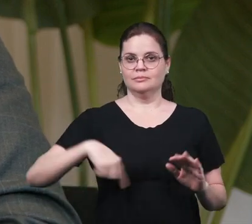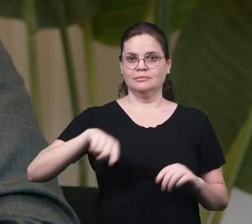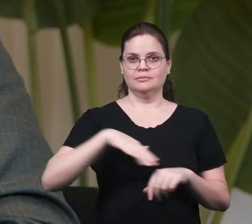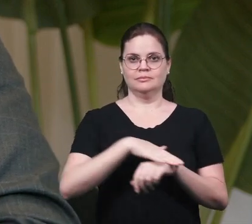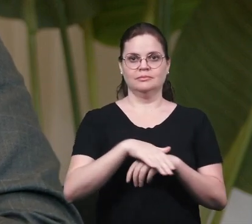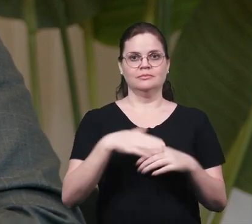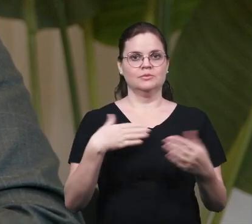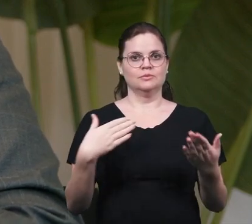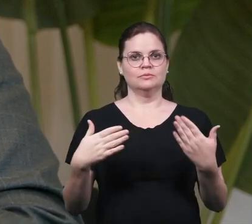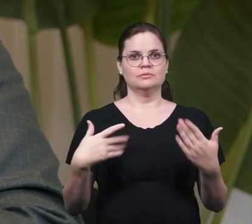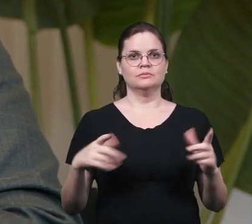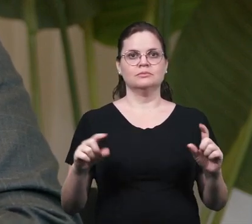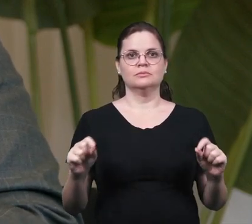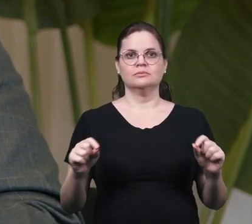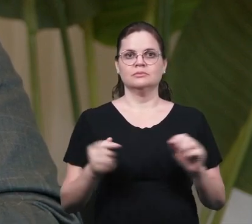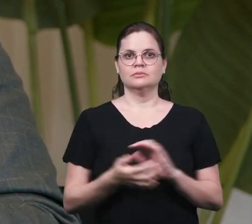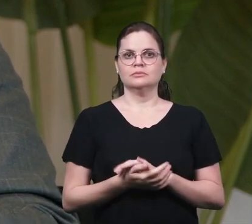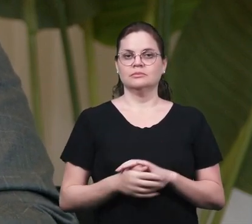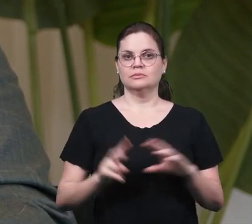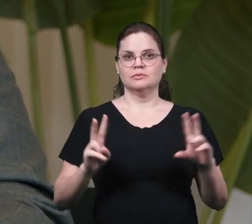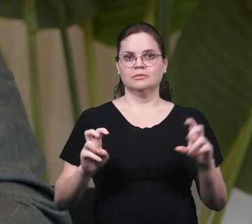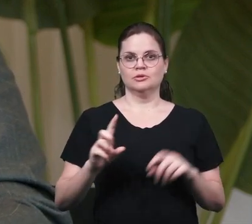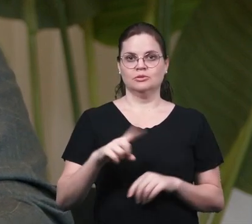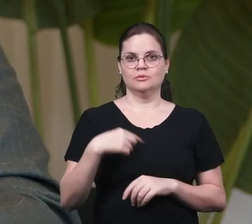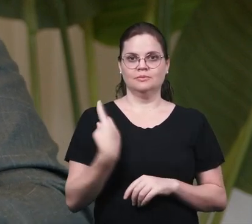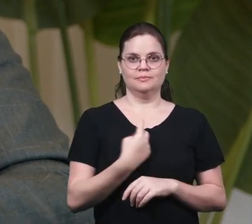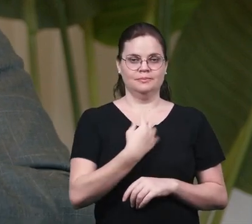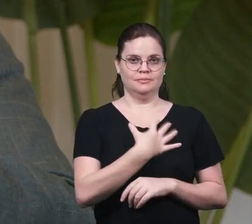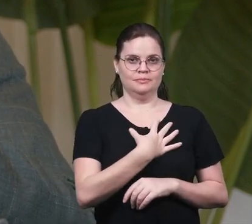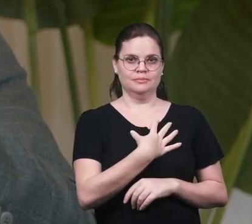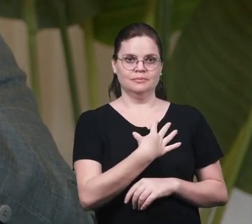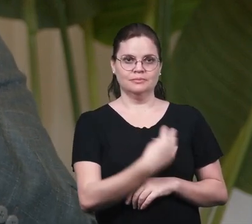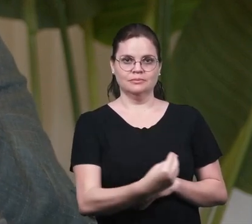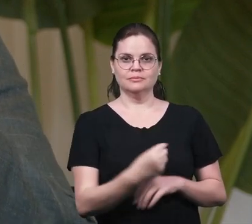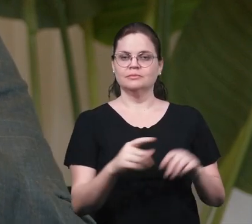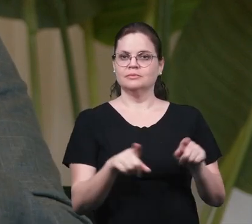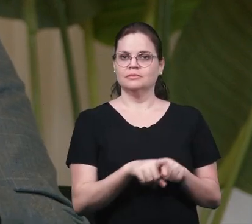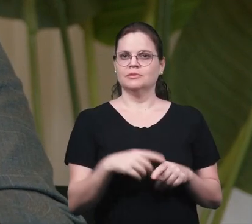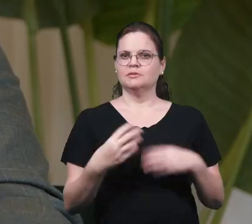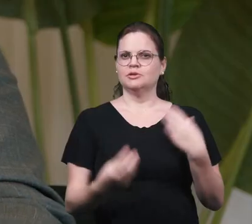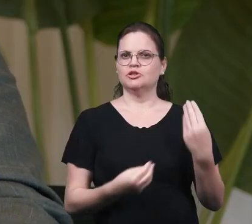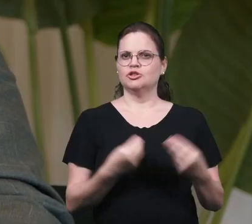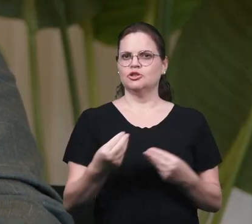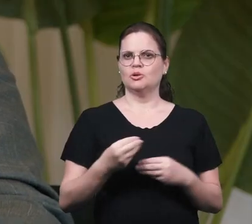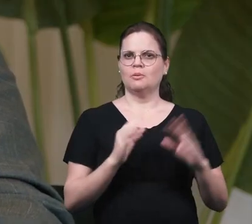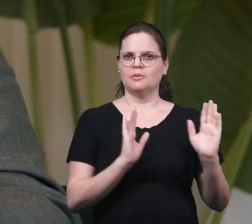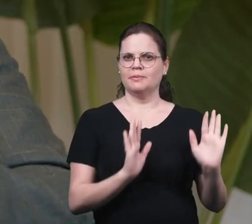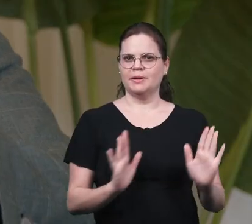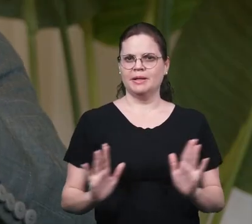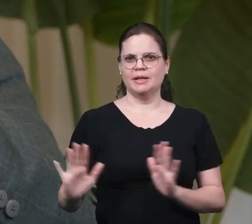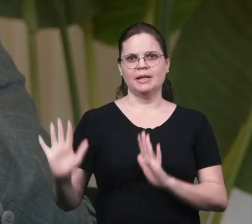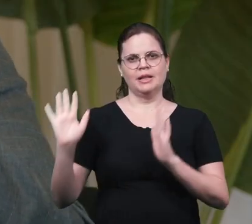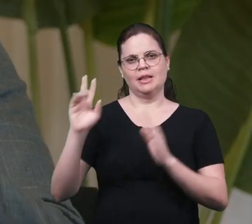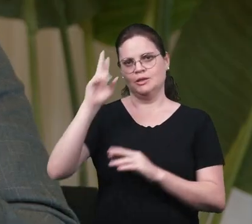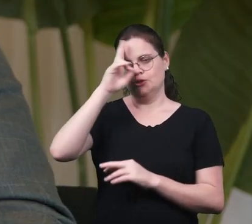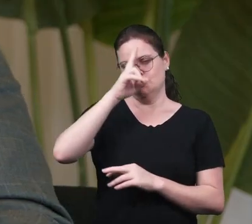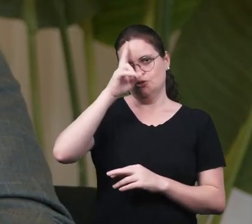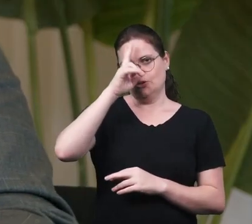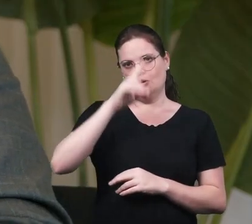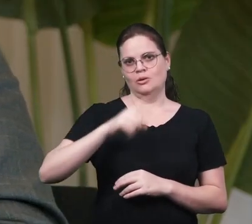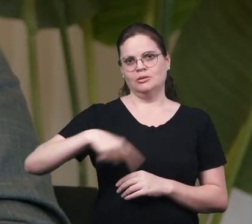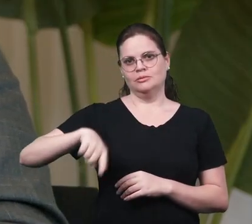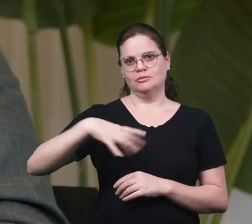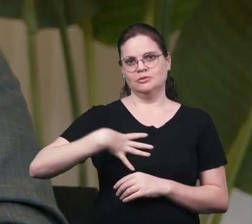queridos, dos nossos filhos, da trajetória dos nossos filhos, da vida